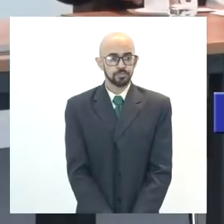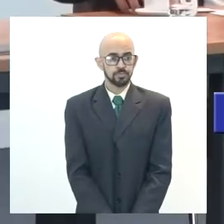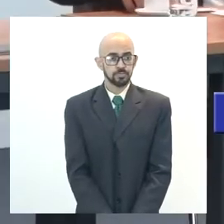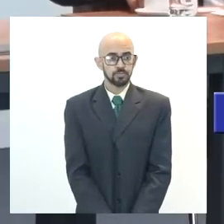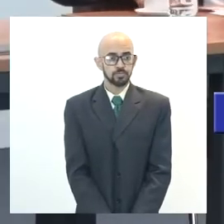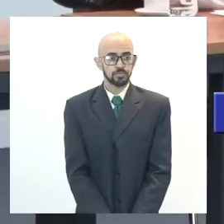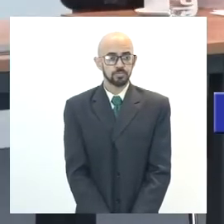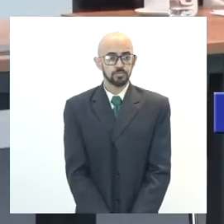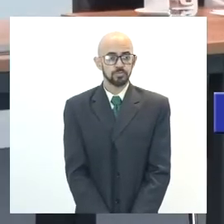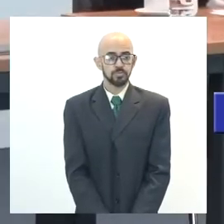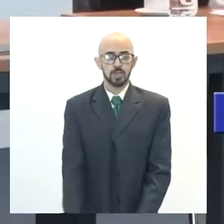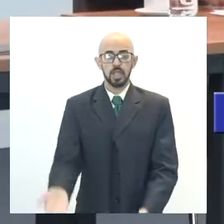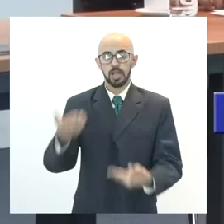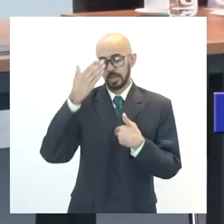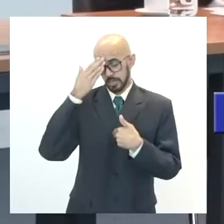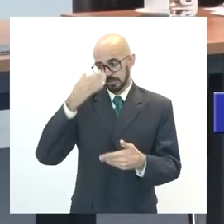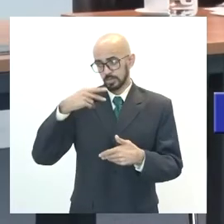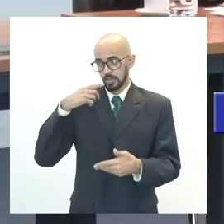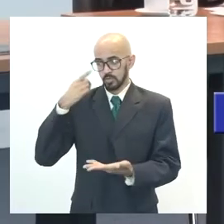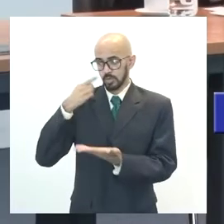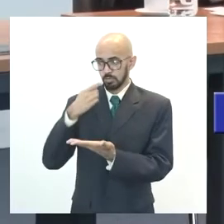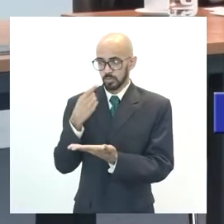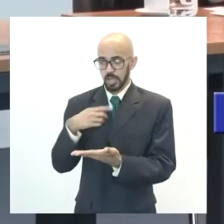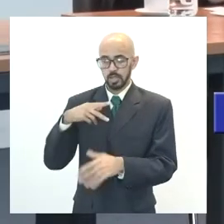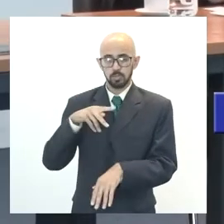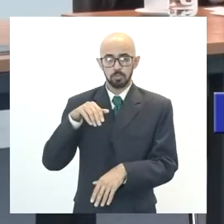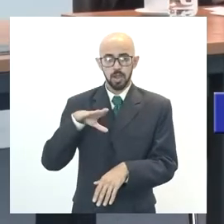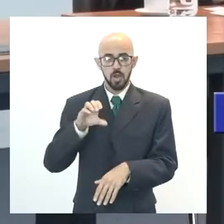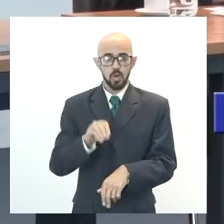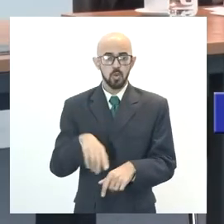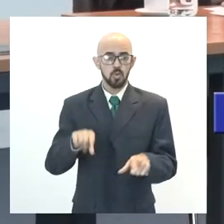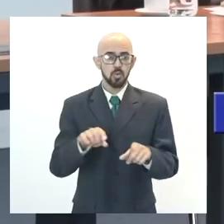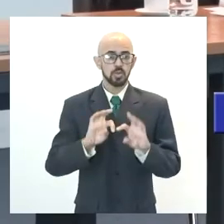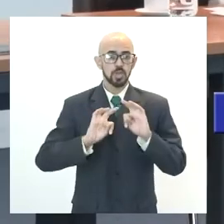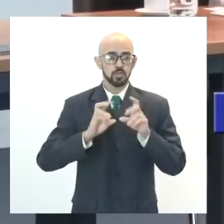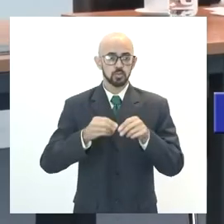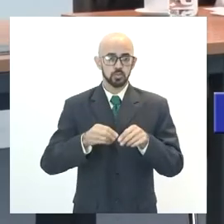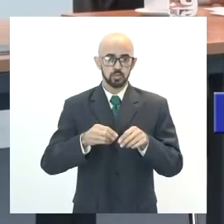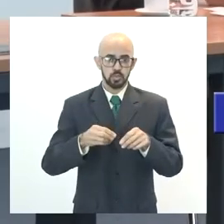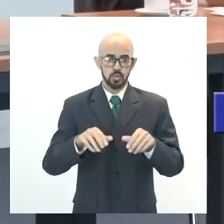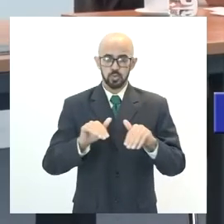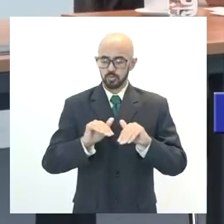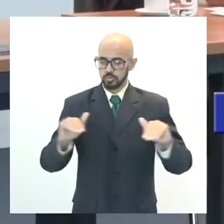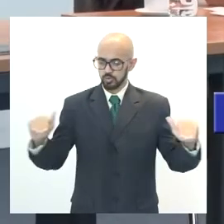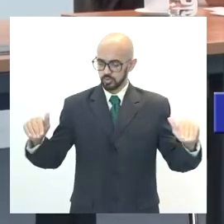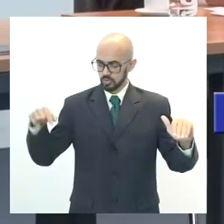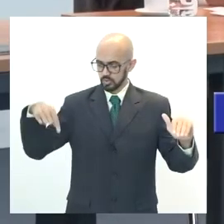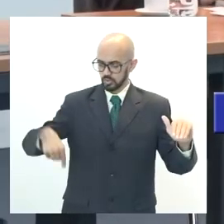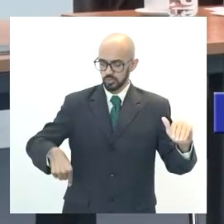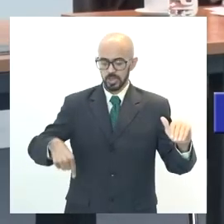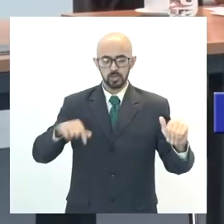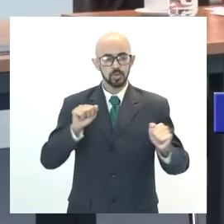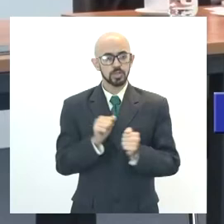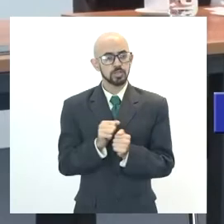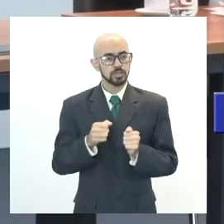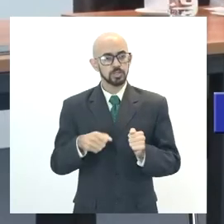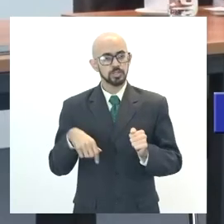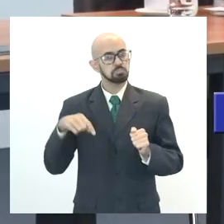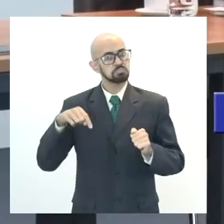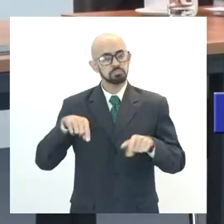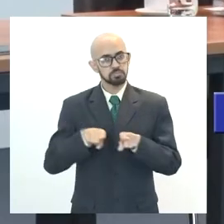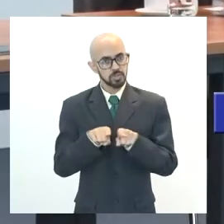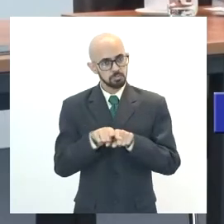e ao Deputado Paulo Gomes a frente parlamentar mista pela oportunidade dos debates a casa o